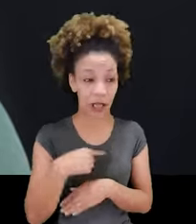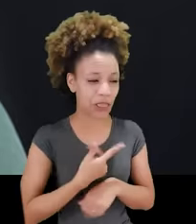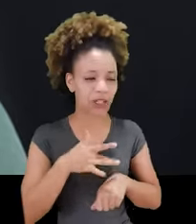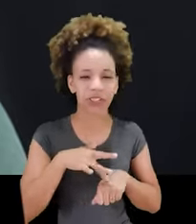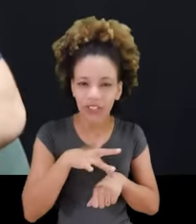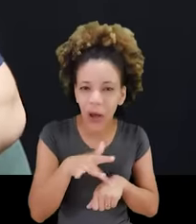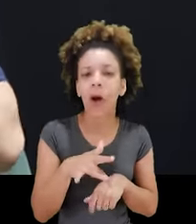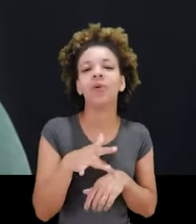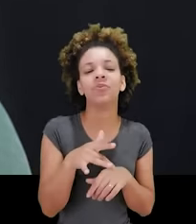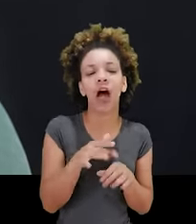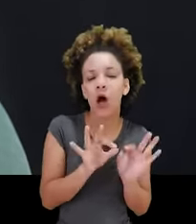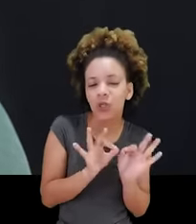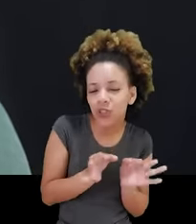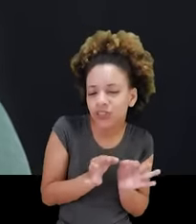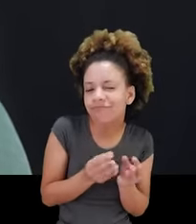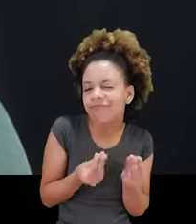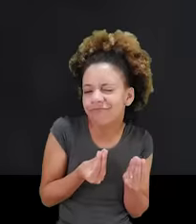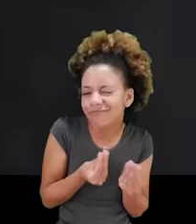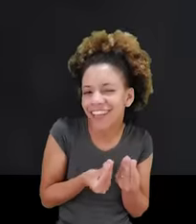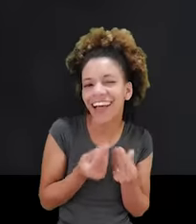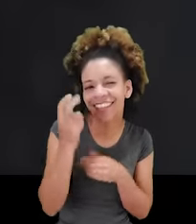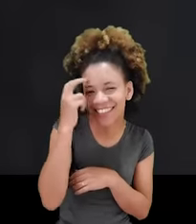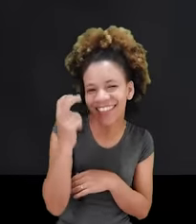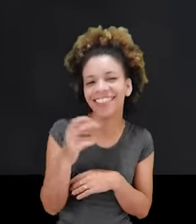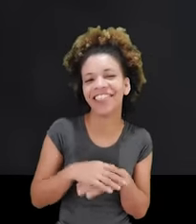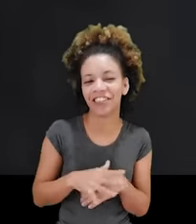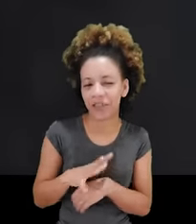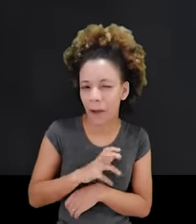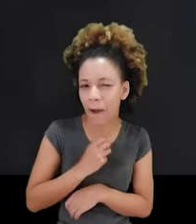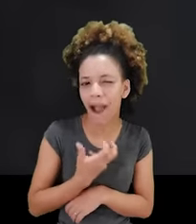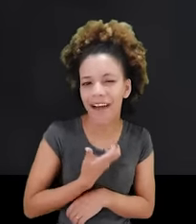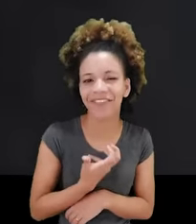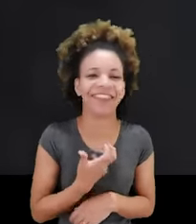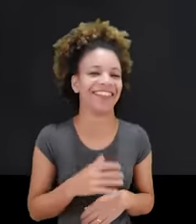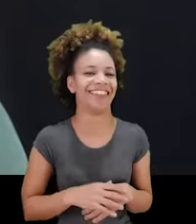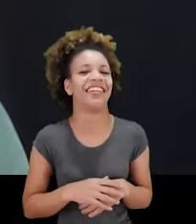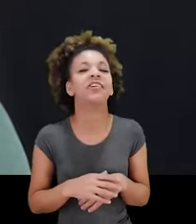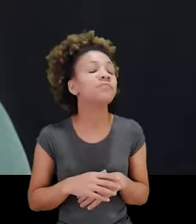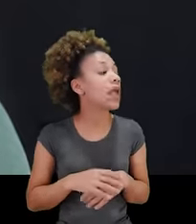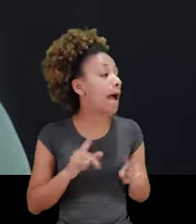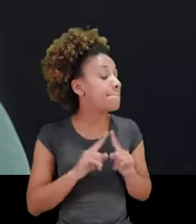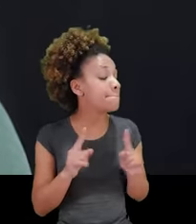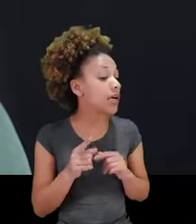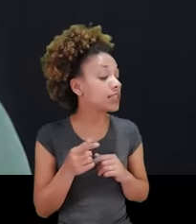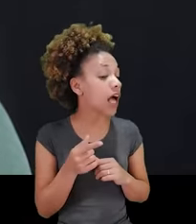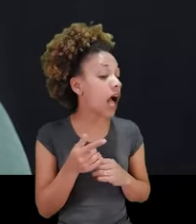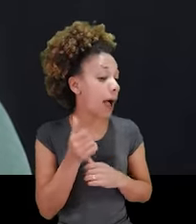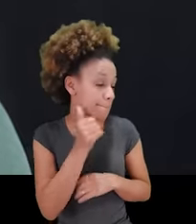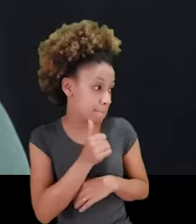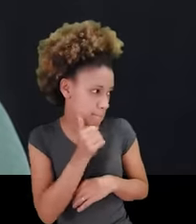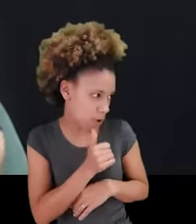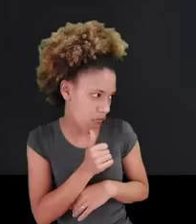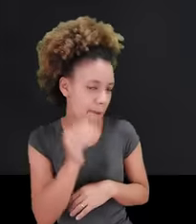aos pouquinhos, de um jeito muito mais inteligente. Com amor, lá com amor e tal. Mas eu acho que tem uma coisa, eu acho que do homem e da mulher brasileira a gente é